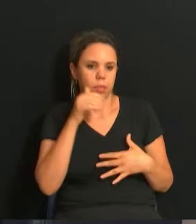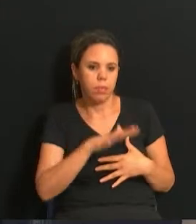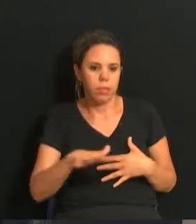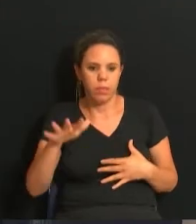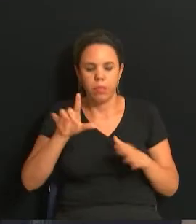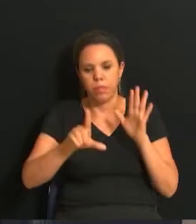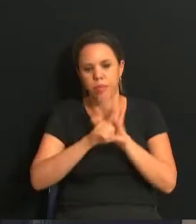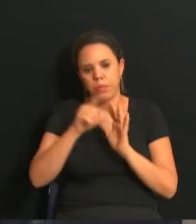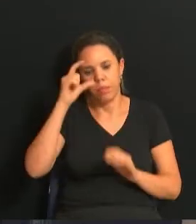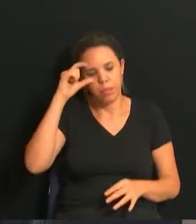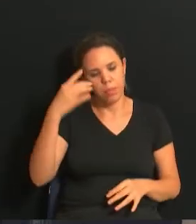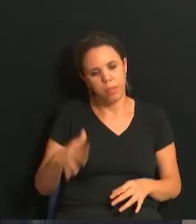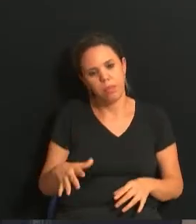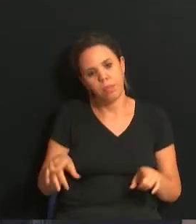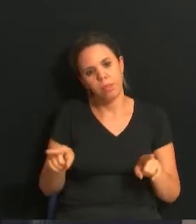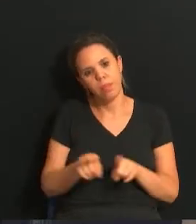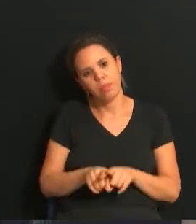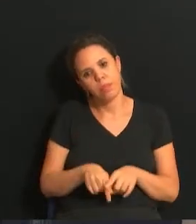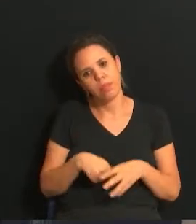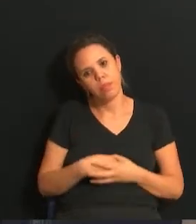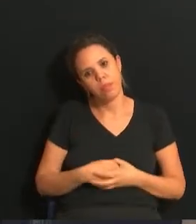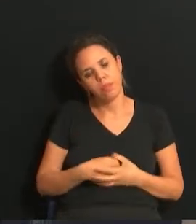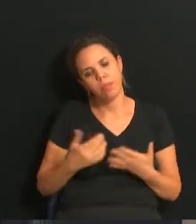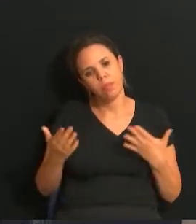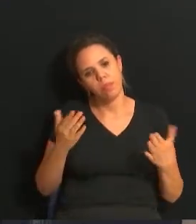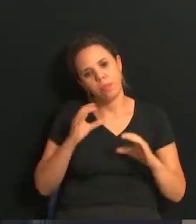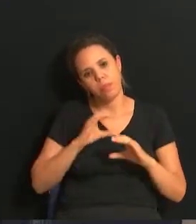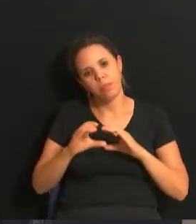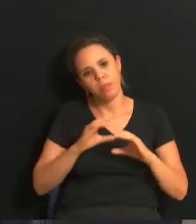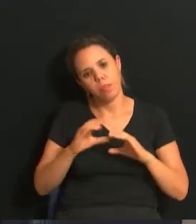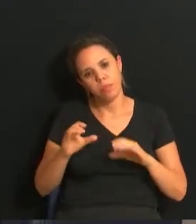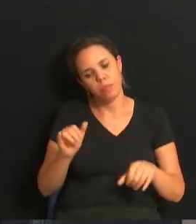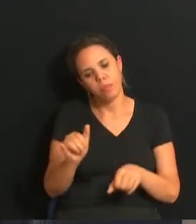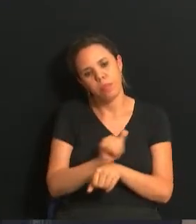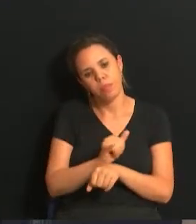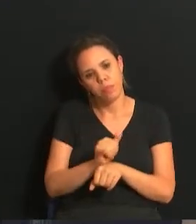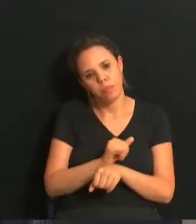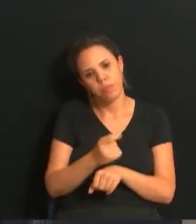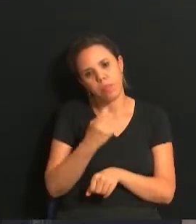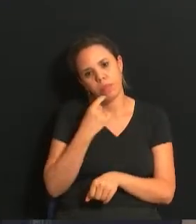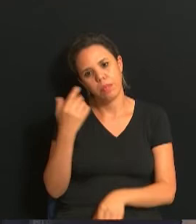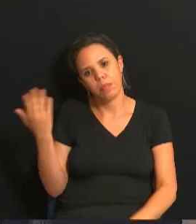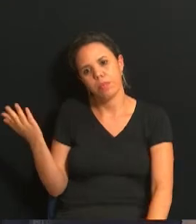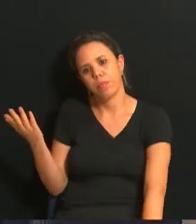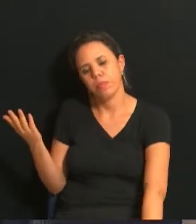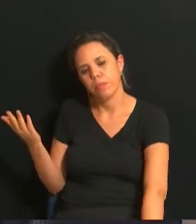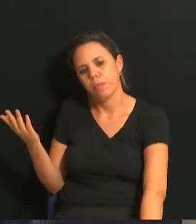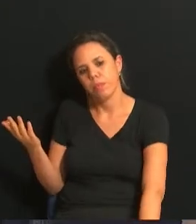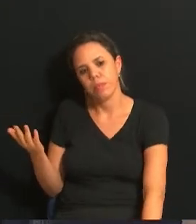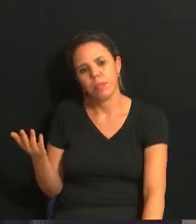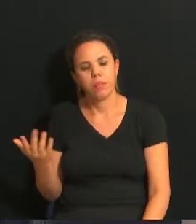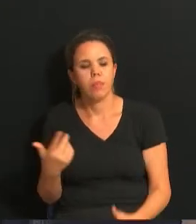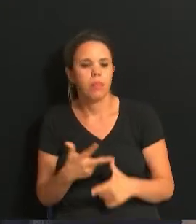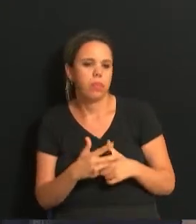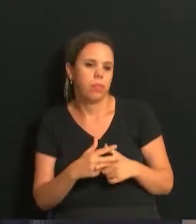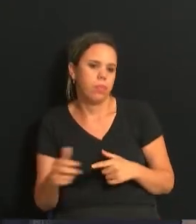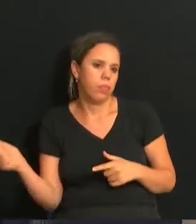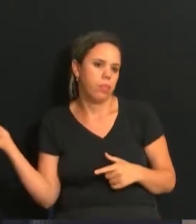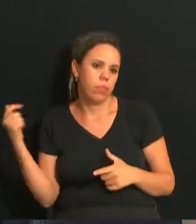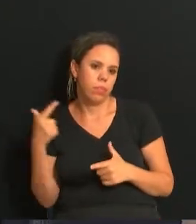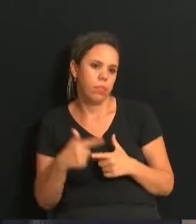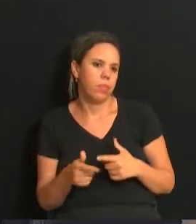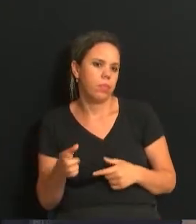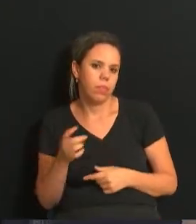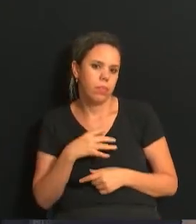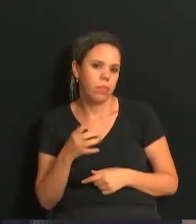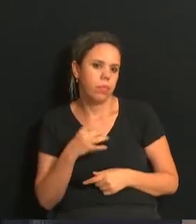Maria da Penha quanto quais são os canais e os meios aqui em Campinas para sair dessa situação. Além disso, tem o medo também,